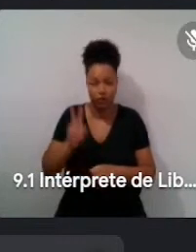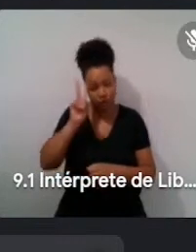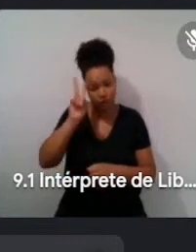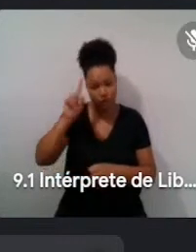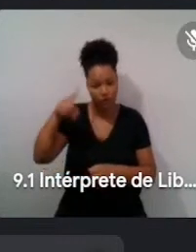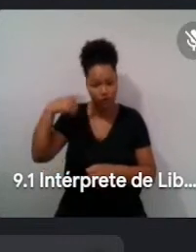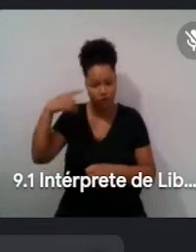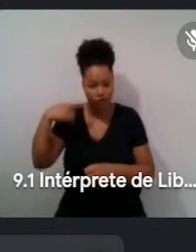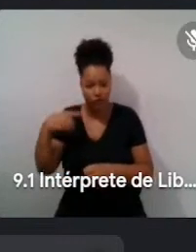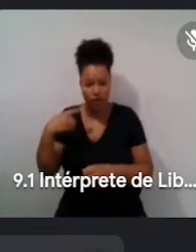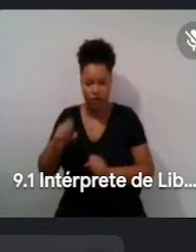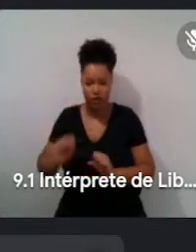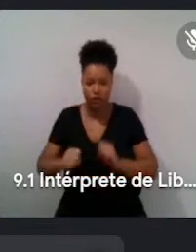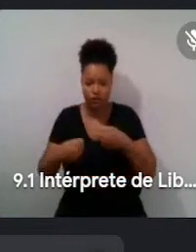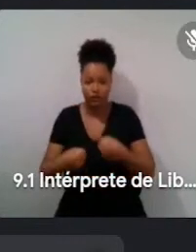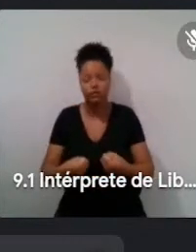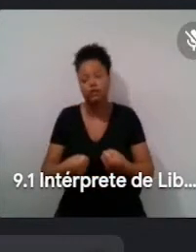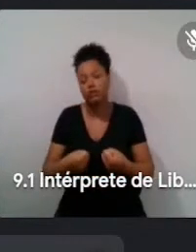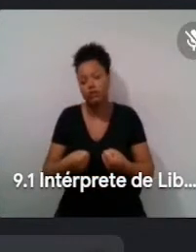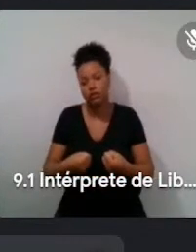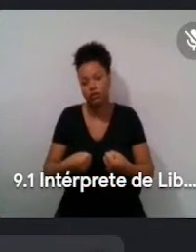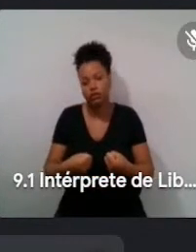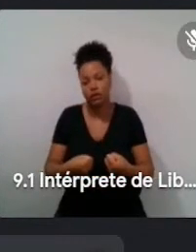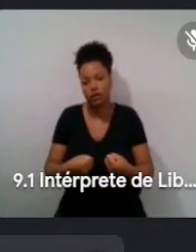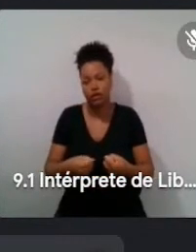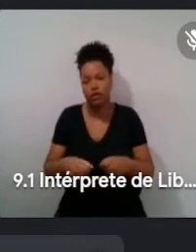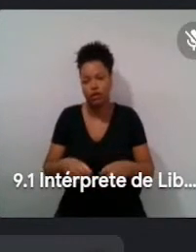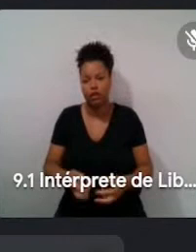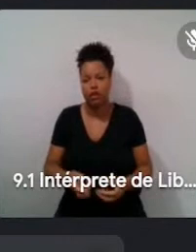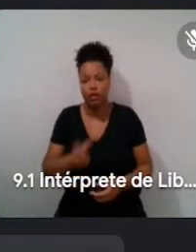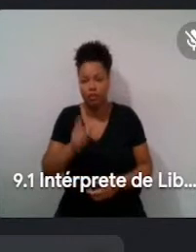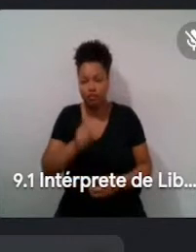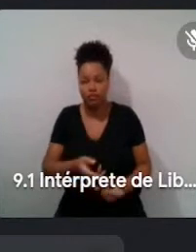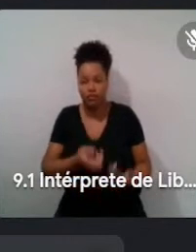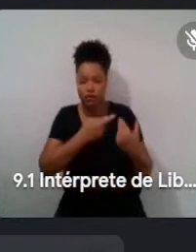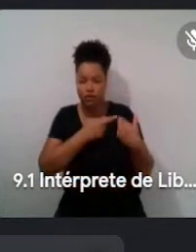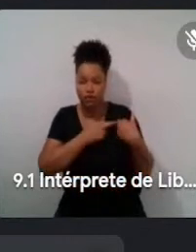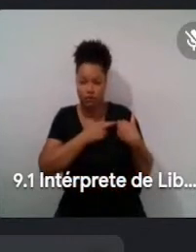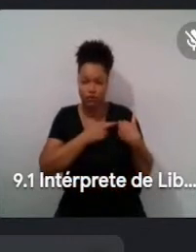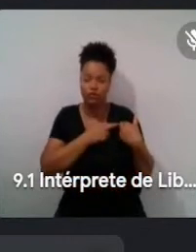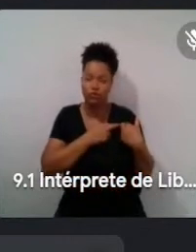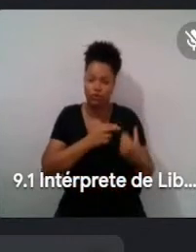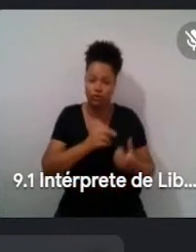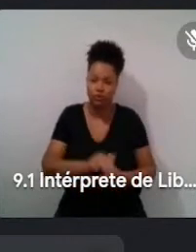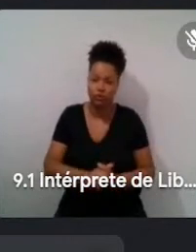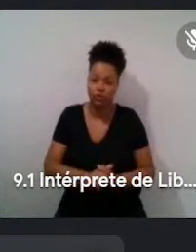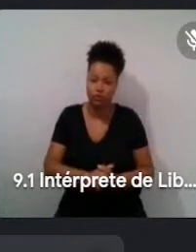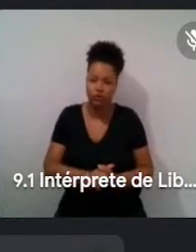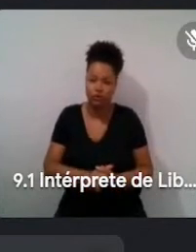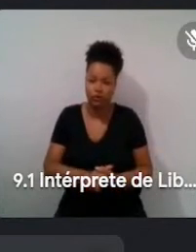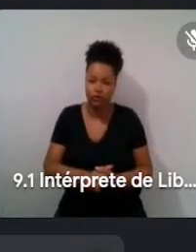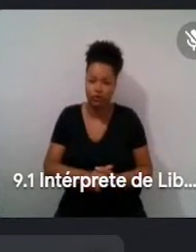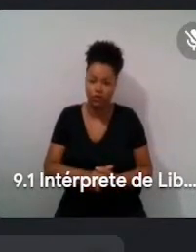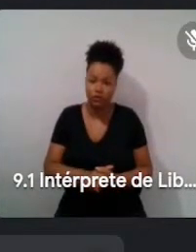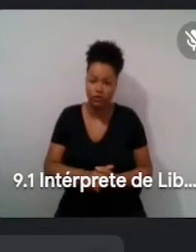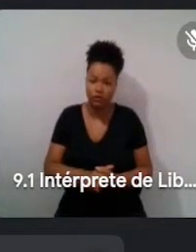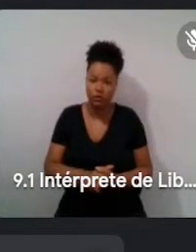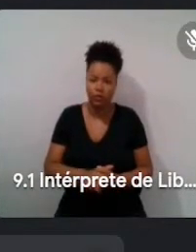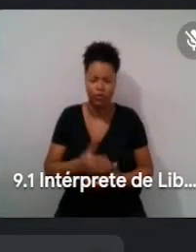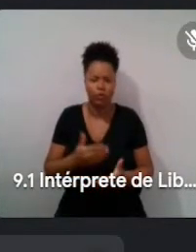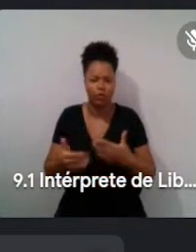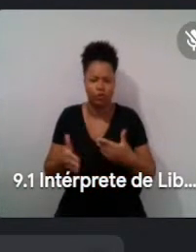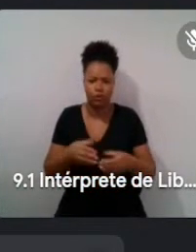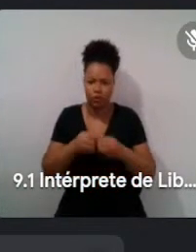foram refutadas pelo ilustre relator, e enfrentadas, mas que não trouxe prejuízo, assim, qualquer prejuízo